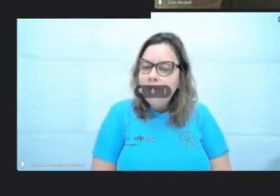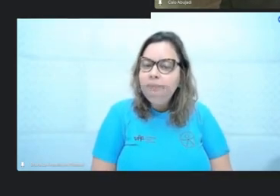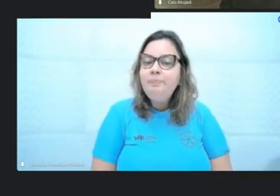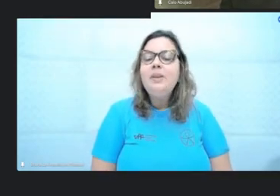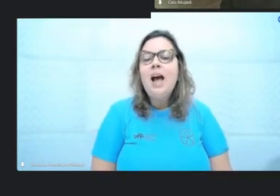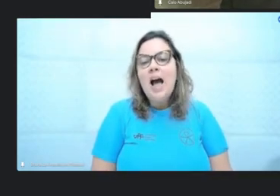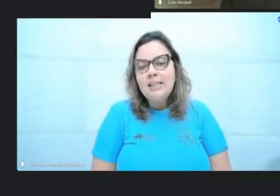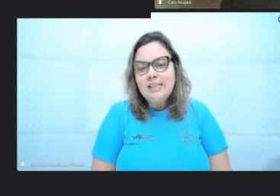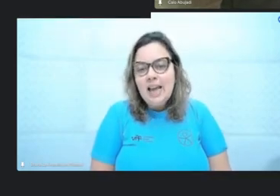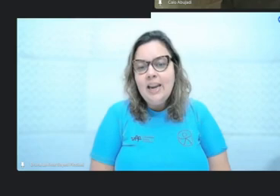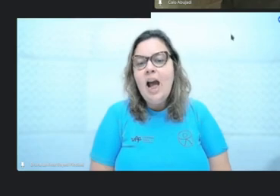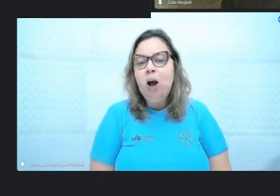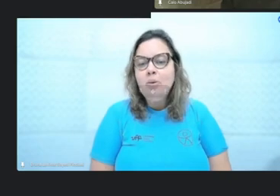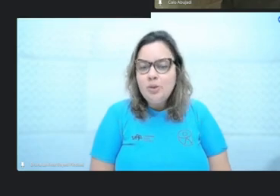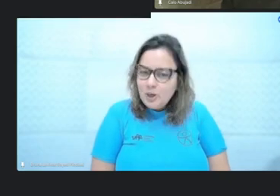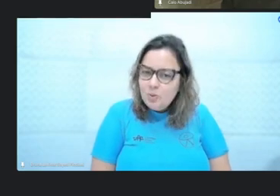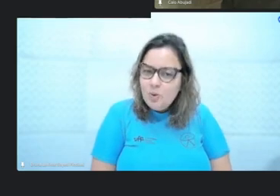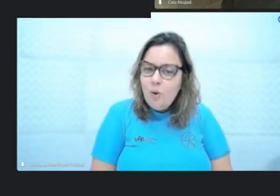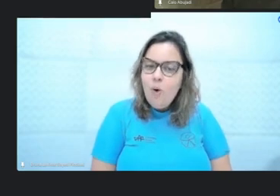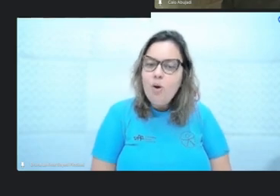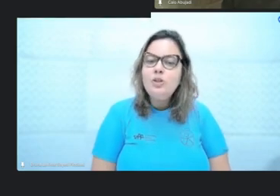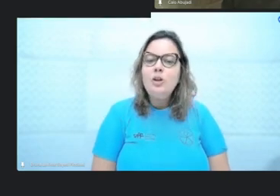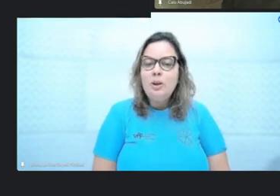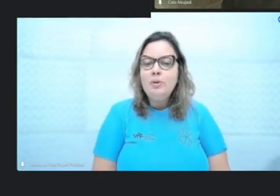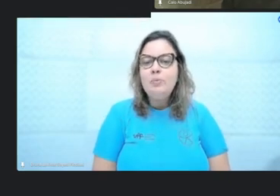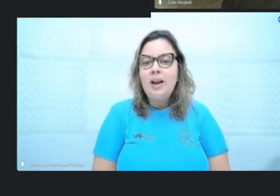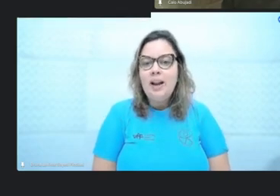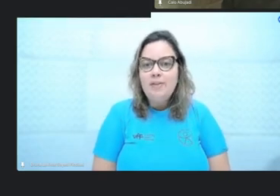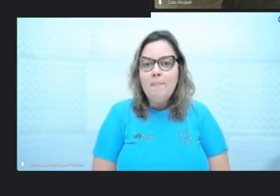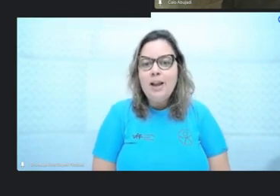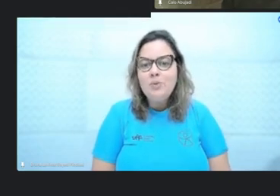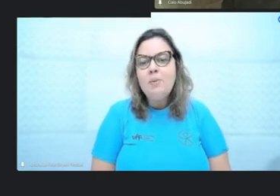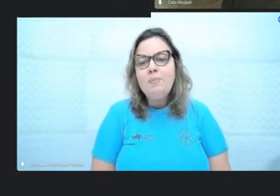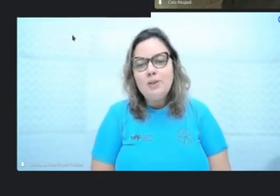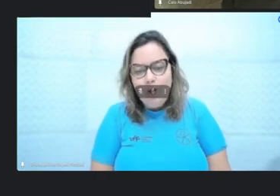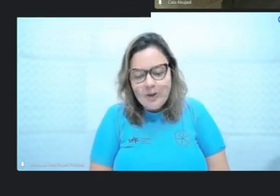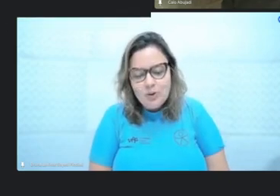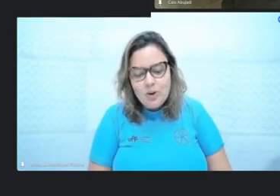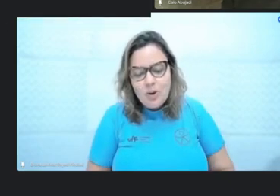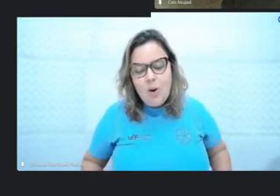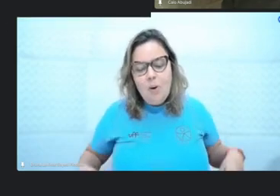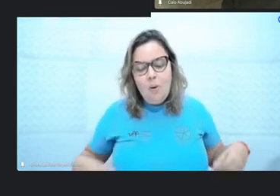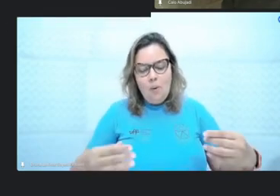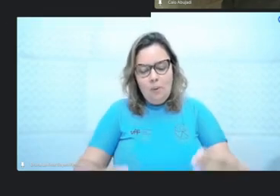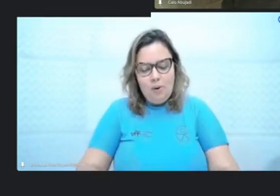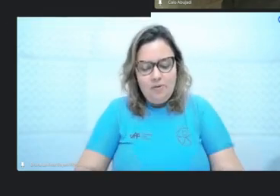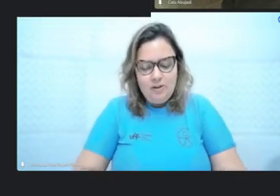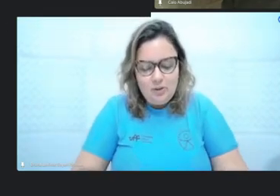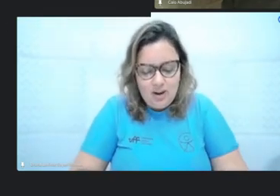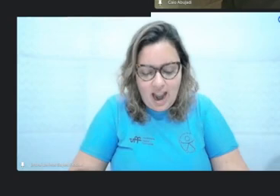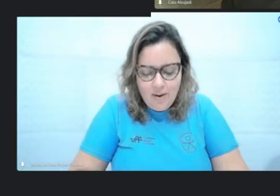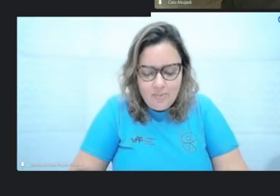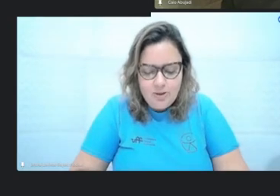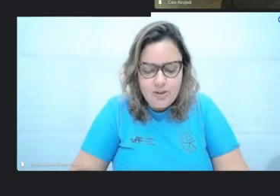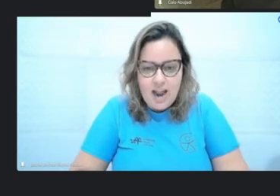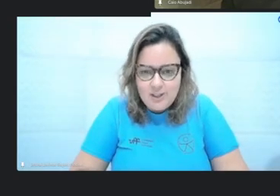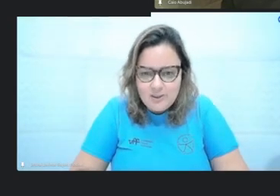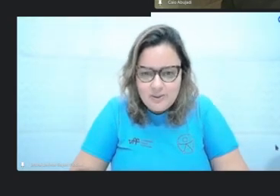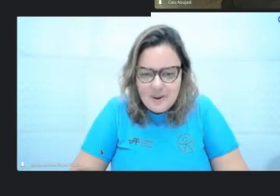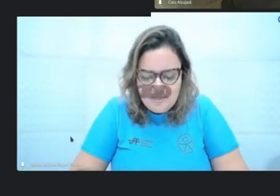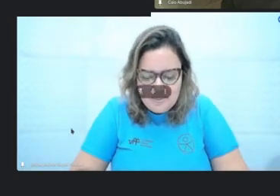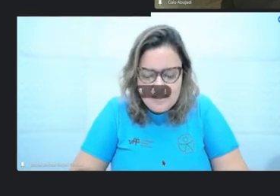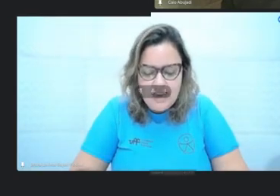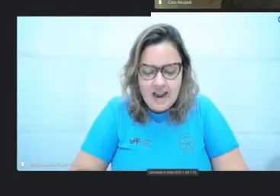aí a série Autismo, hoje nós temos para gravar mais um episódio o professor Caio